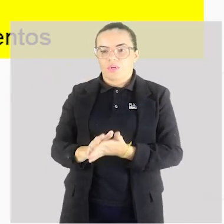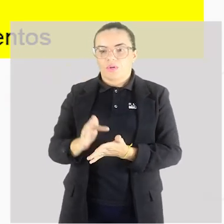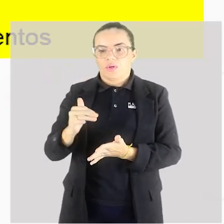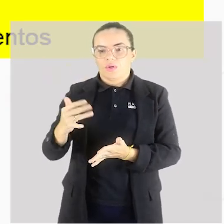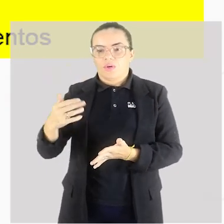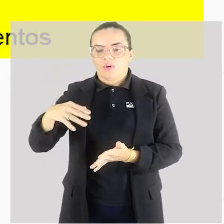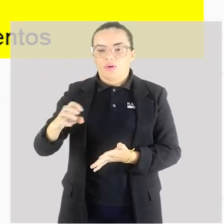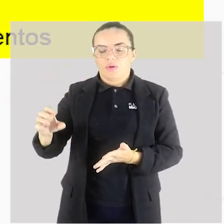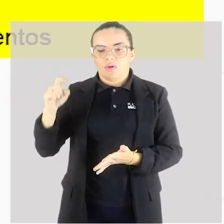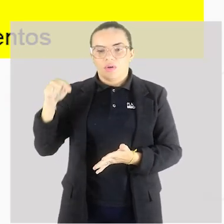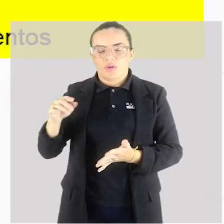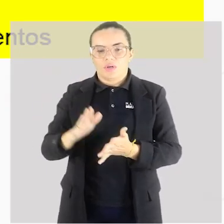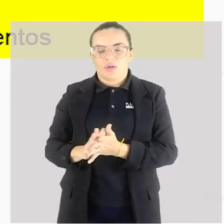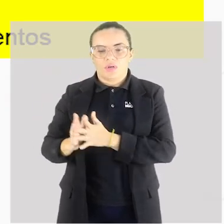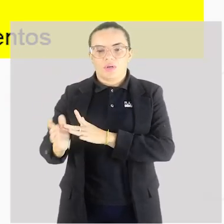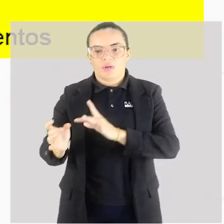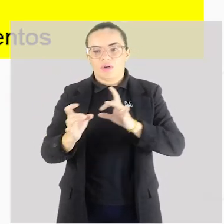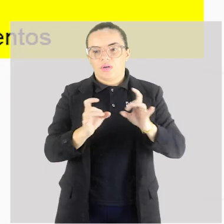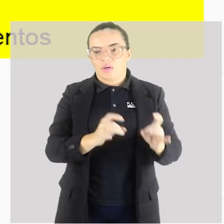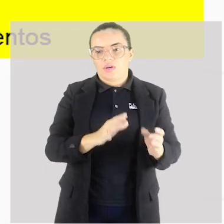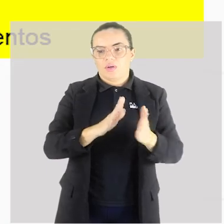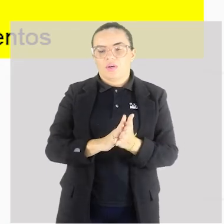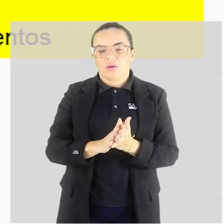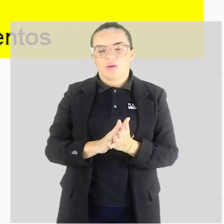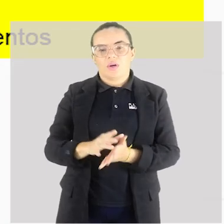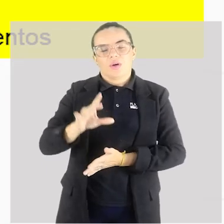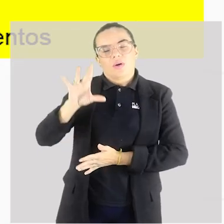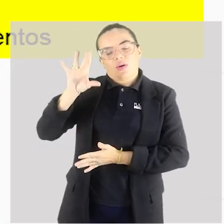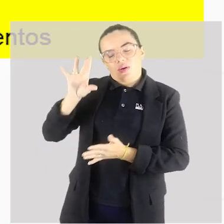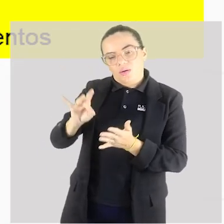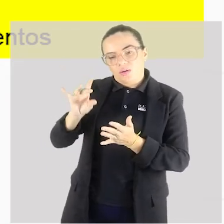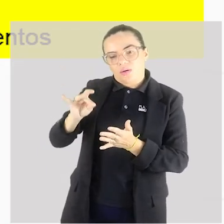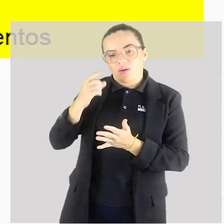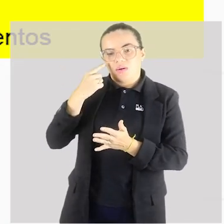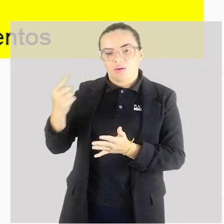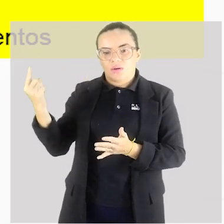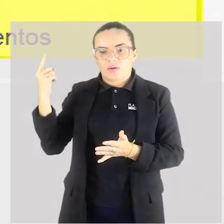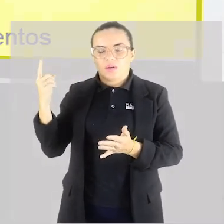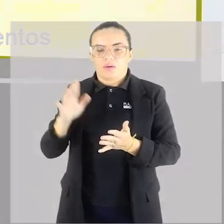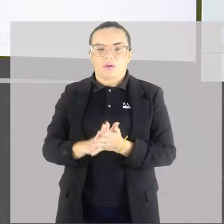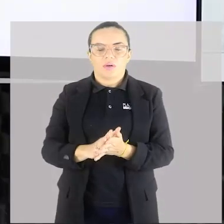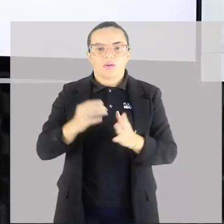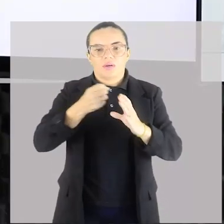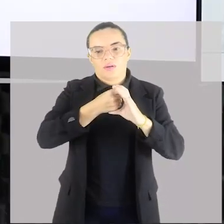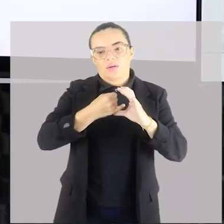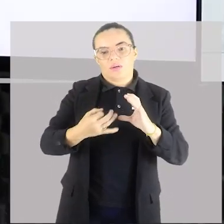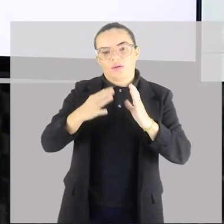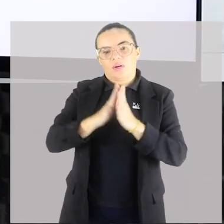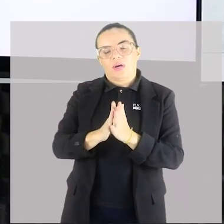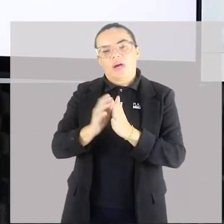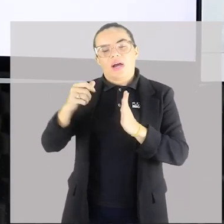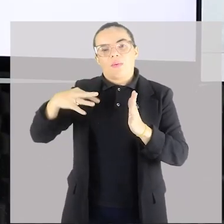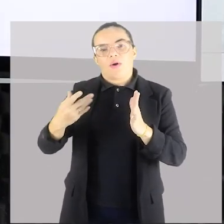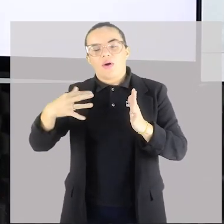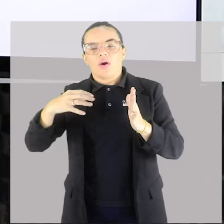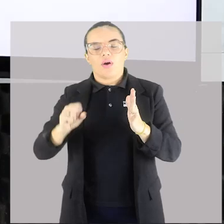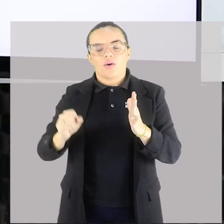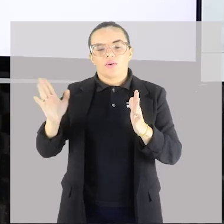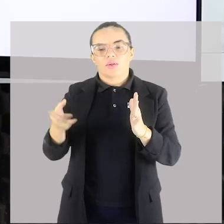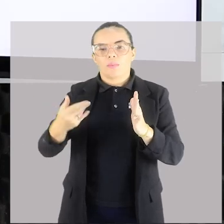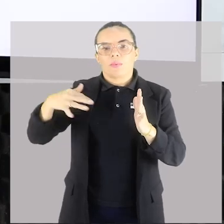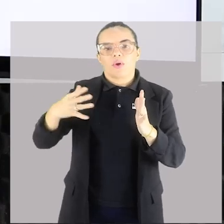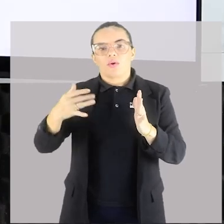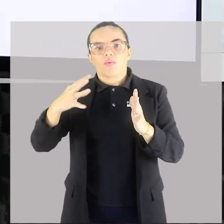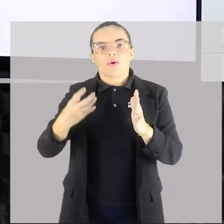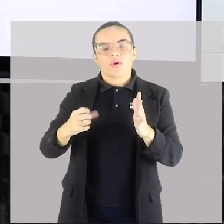a ideia de colagem e esses elementos amórficos e biomórficos vão criando formas geométricas irregulares. Professor,